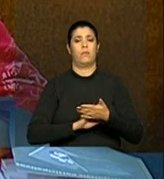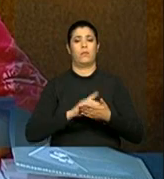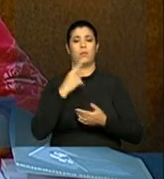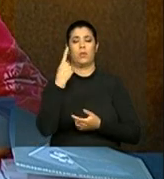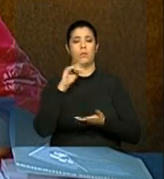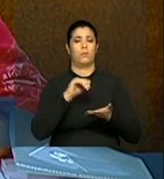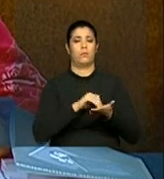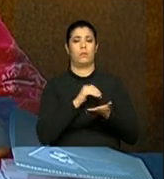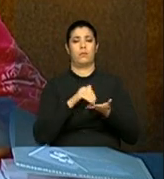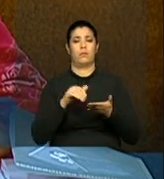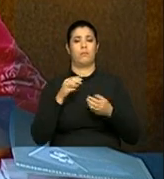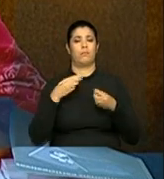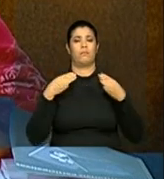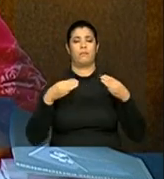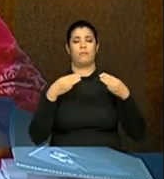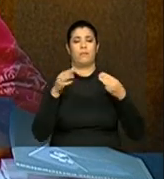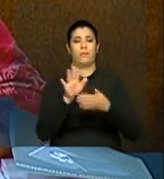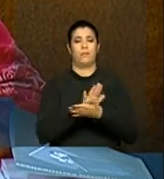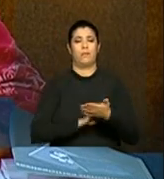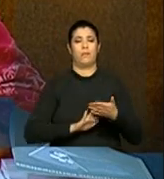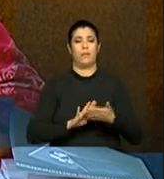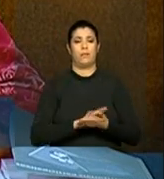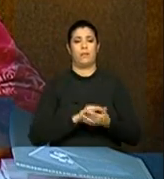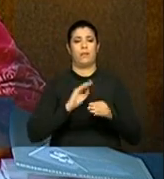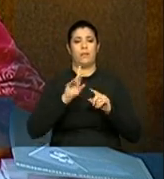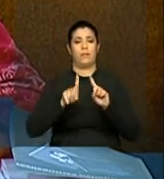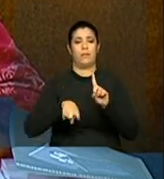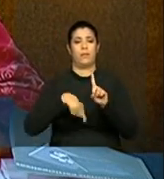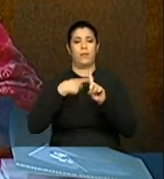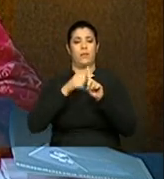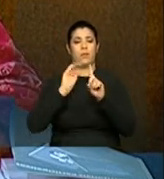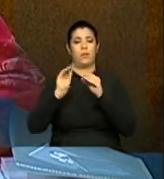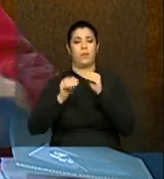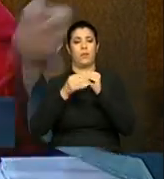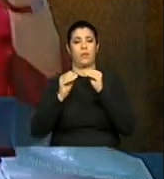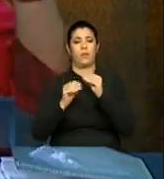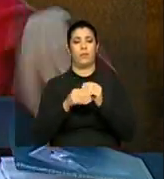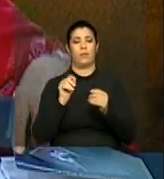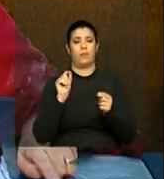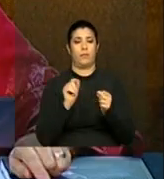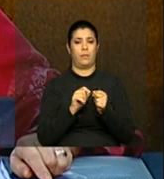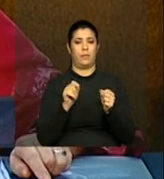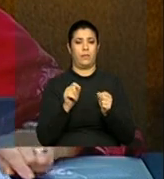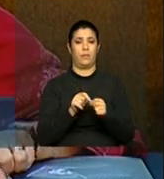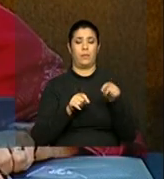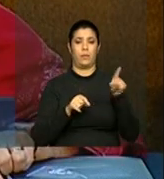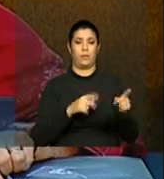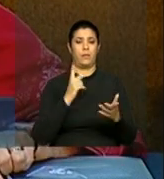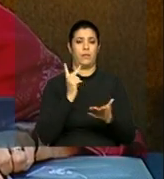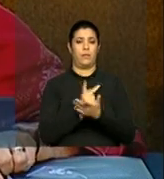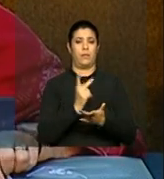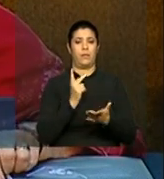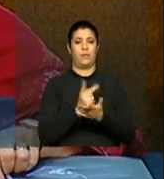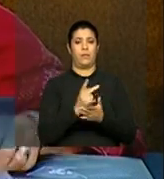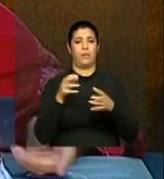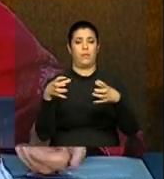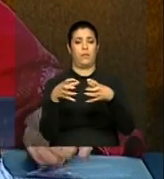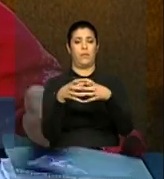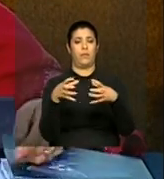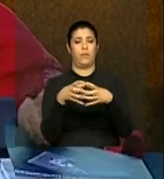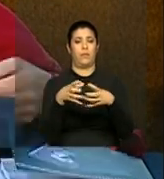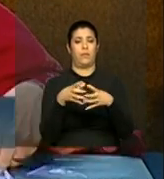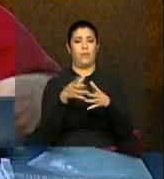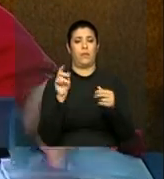uma secretaria a nível ministerial para implementar e executar esse esse mesmo grupo